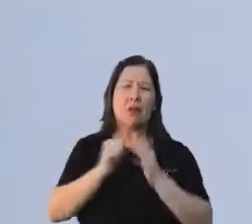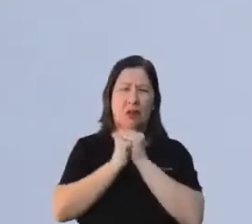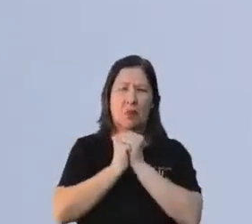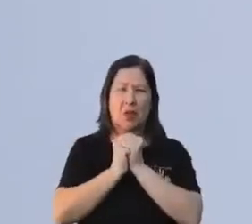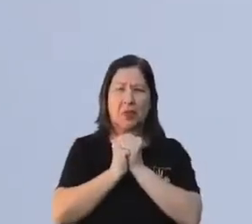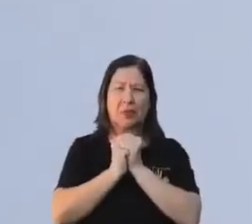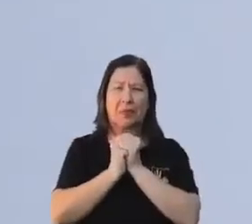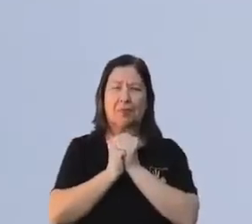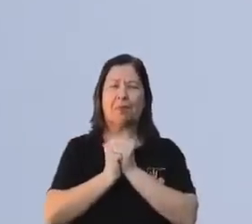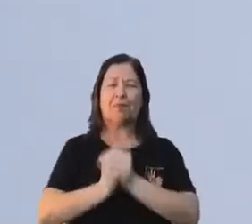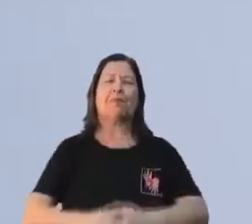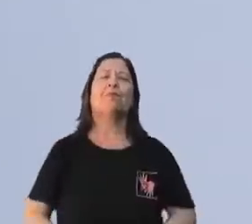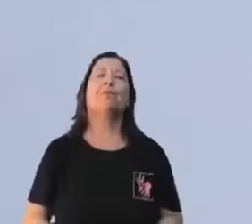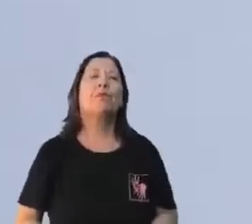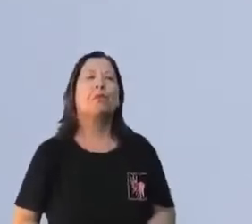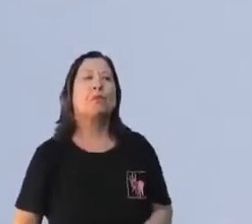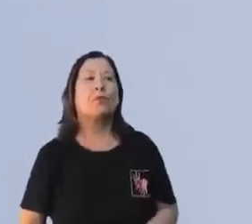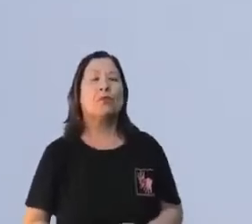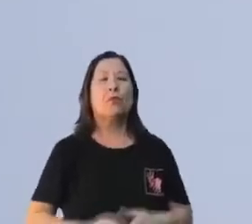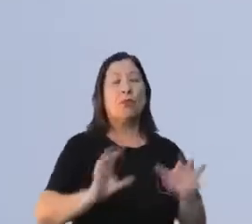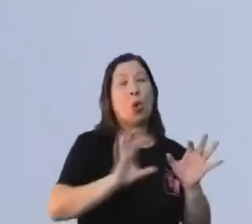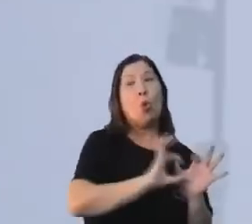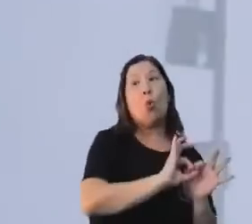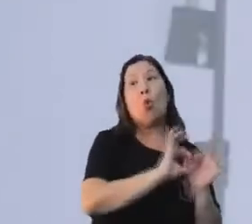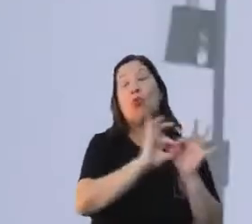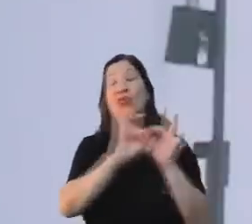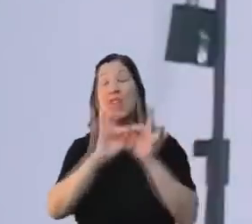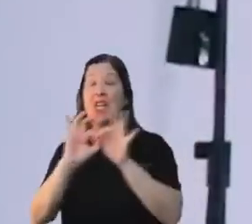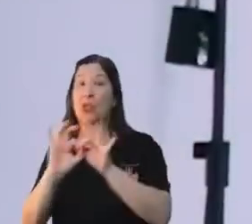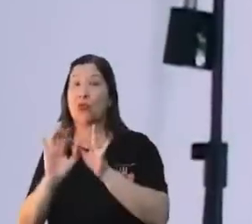O contexto desta passagem está meridianamente claro.